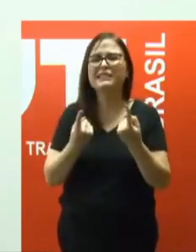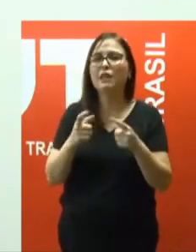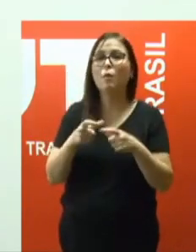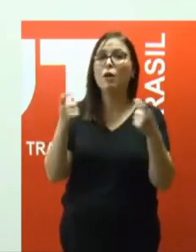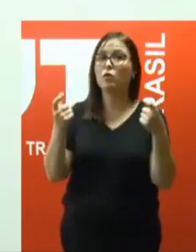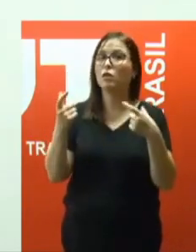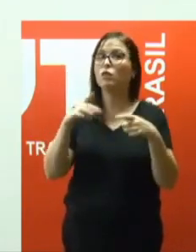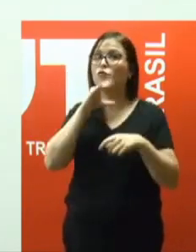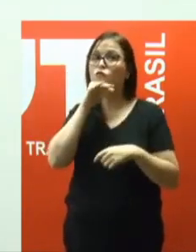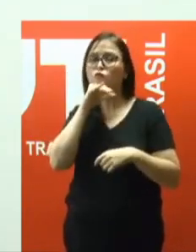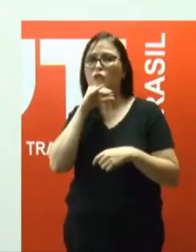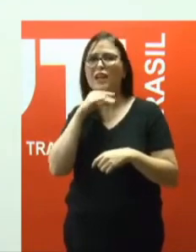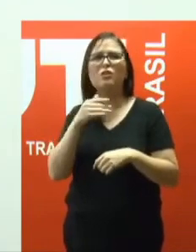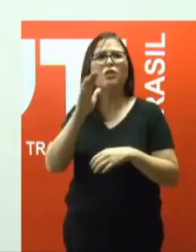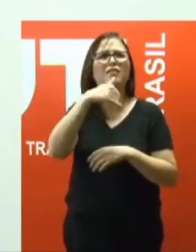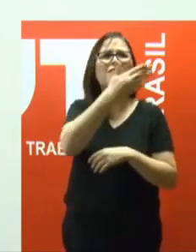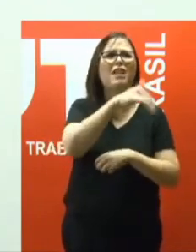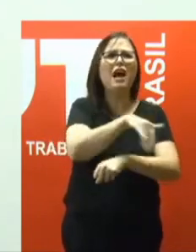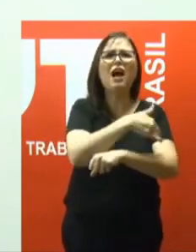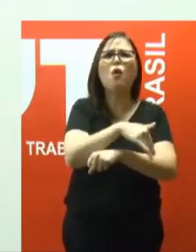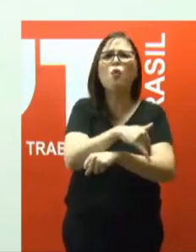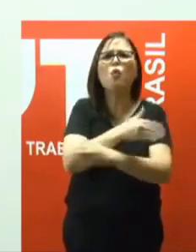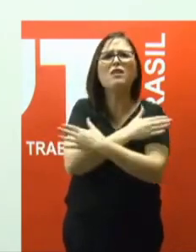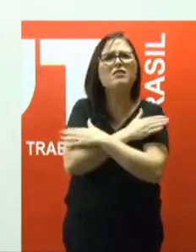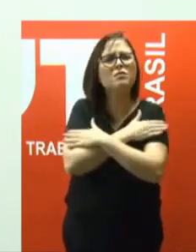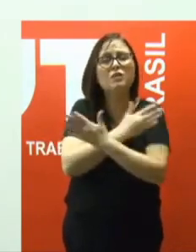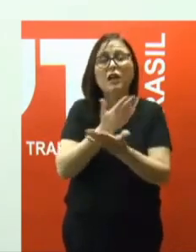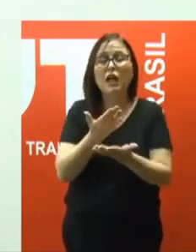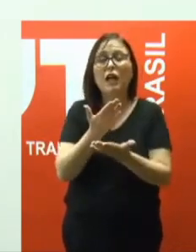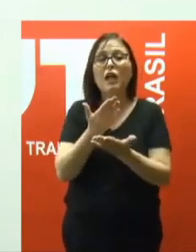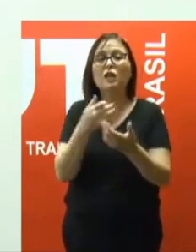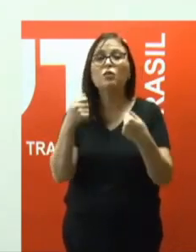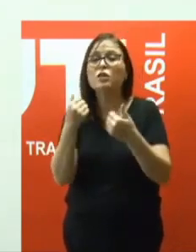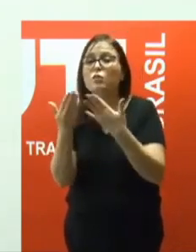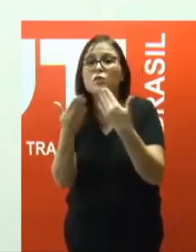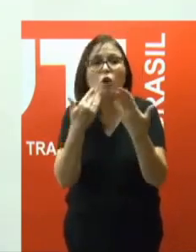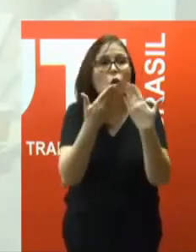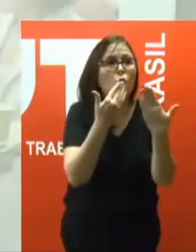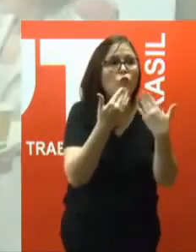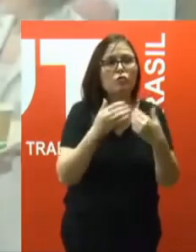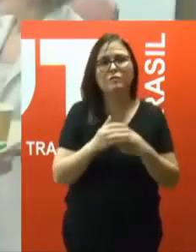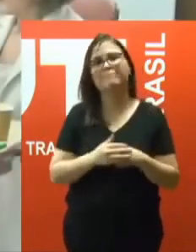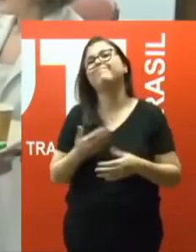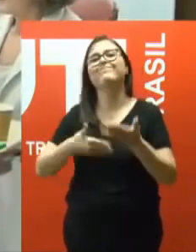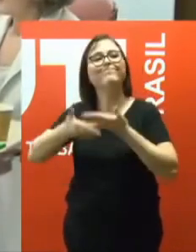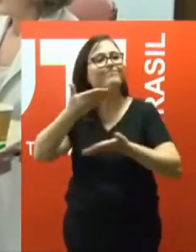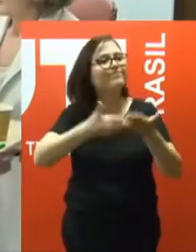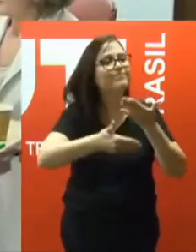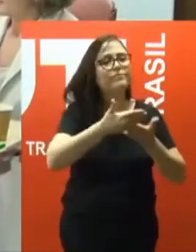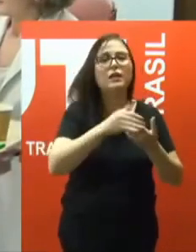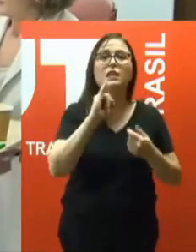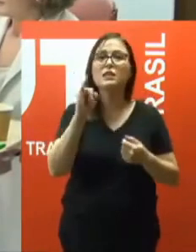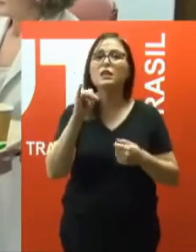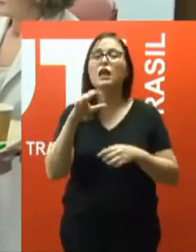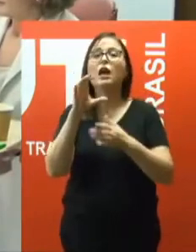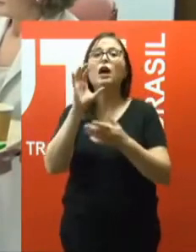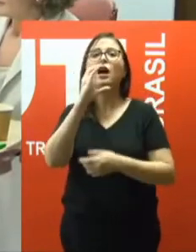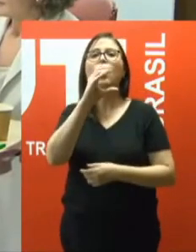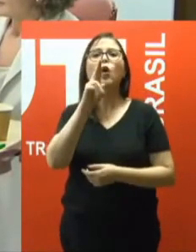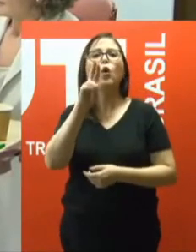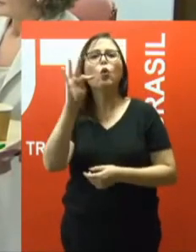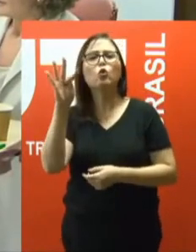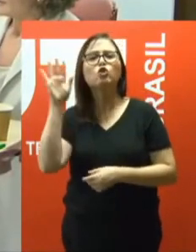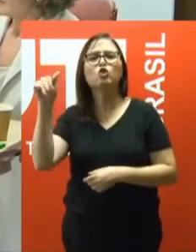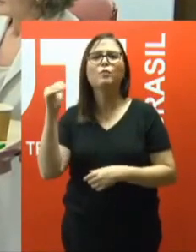gente representou está na rua desempregada. Eu tenho falado para o companheiro Sérgio, se a CUT colocar um carro de som